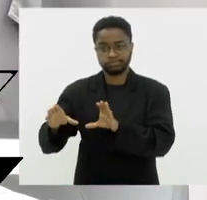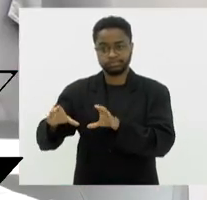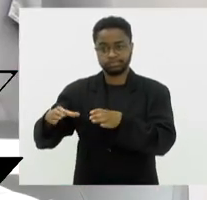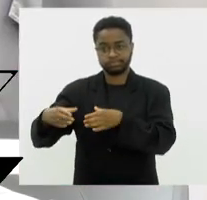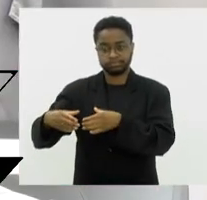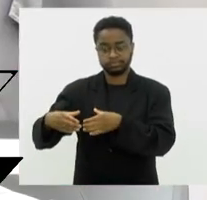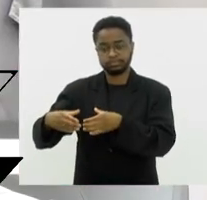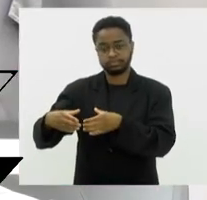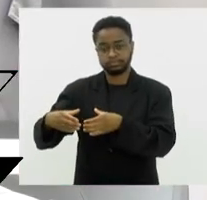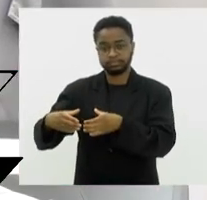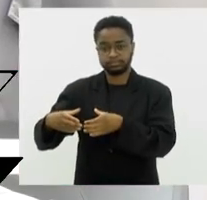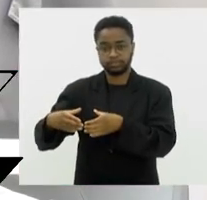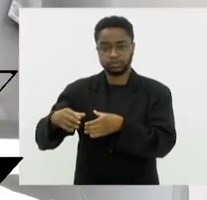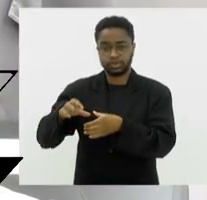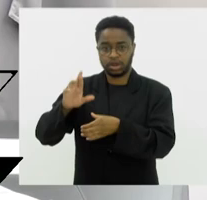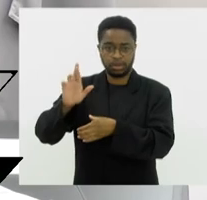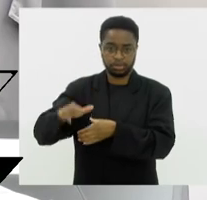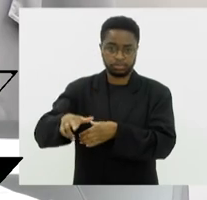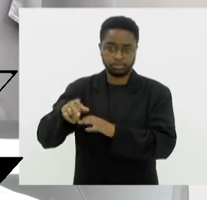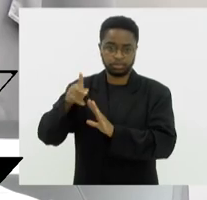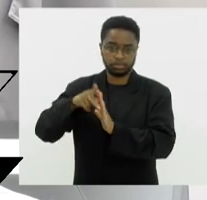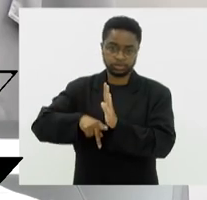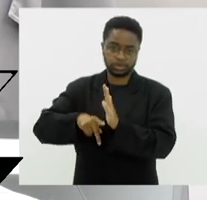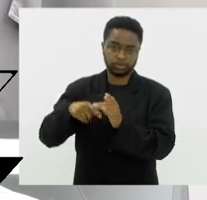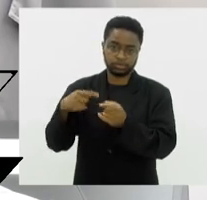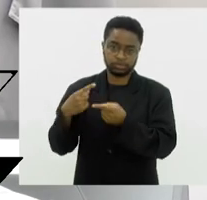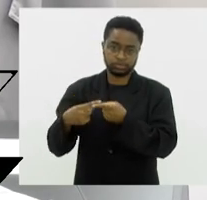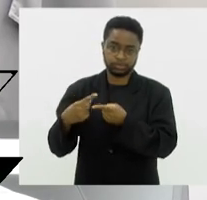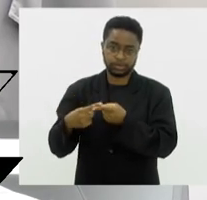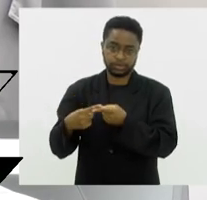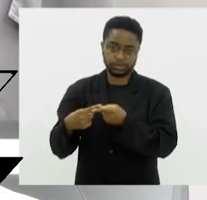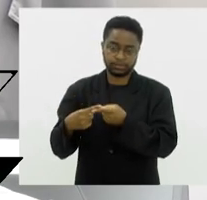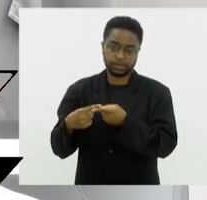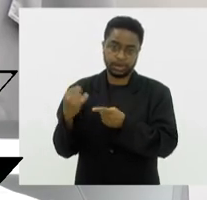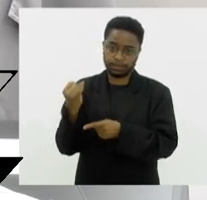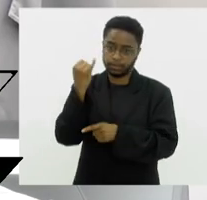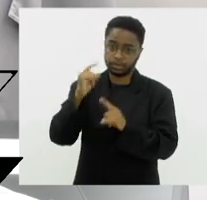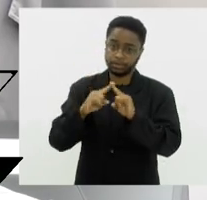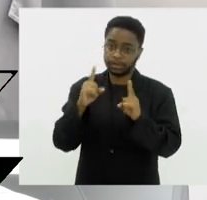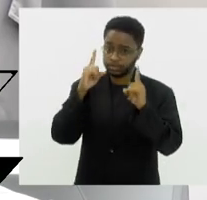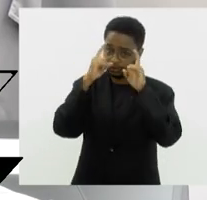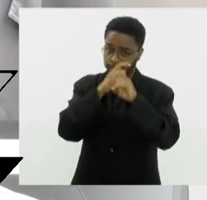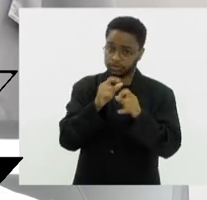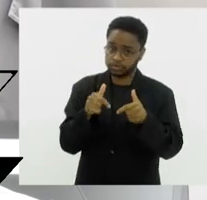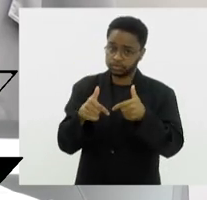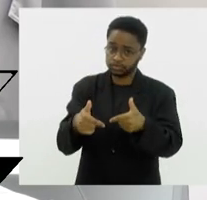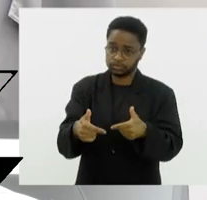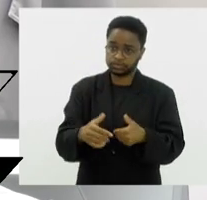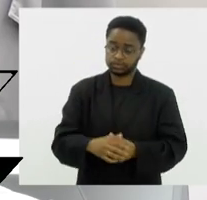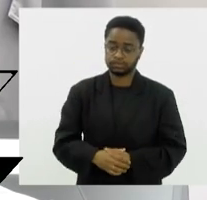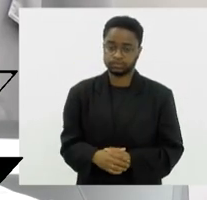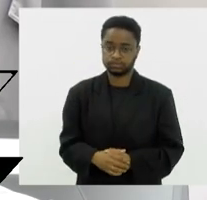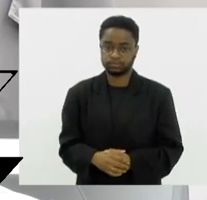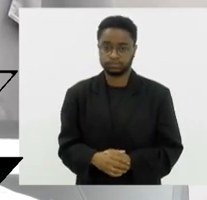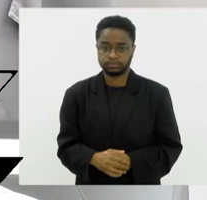pela desaprovação do projeto, porque, embora meritório, é difícil aplicabilidade e difícil